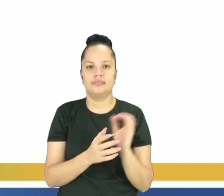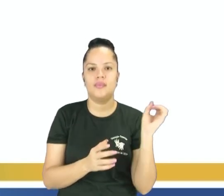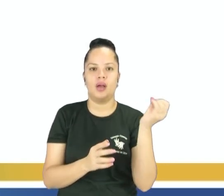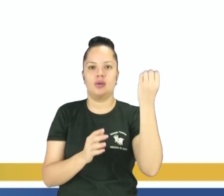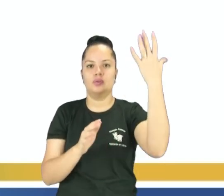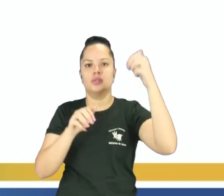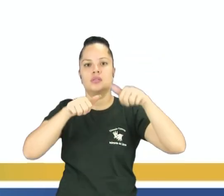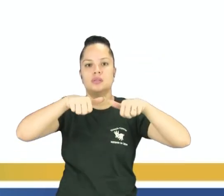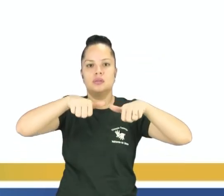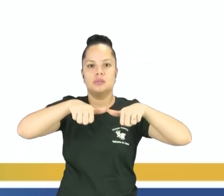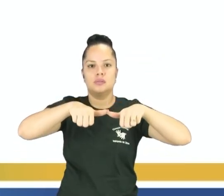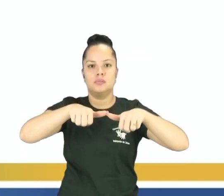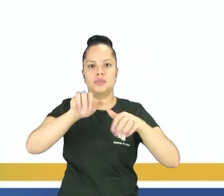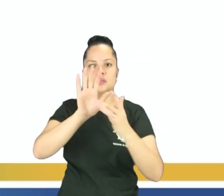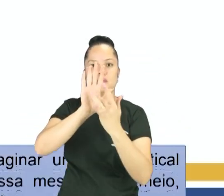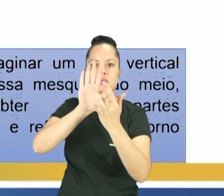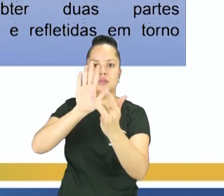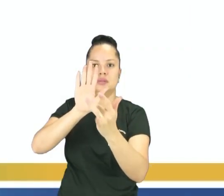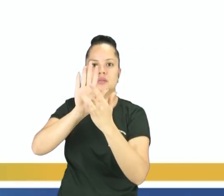simetria de reflexão.